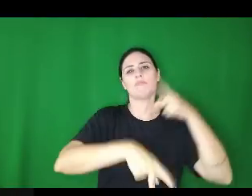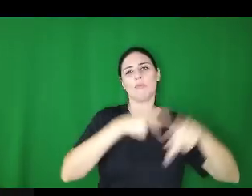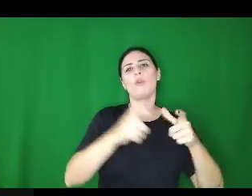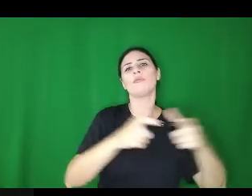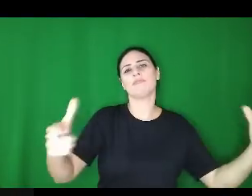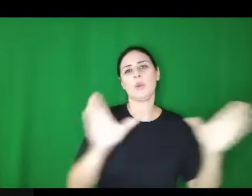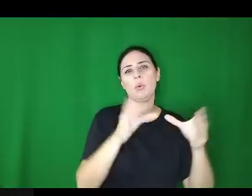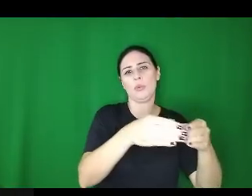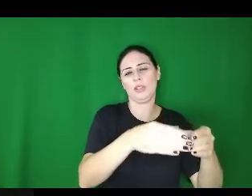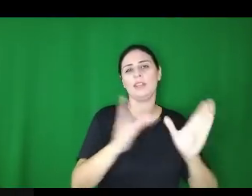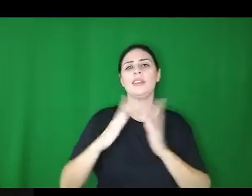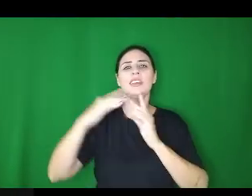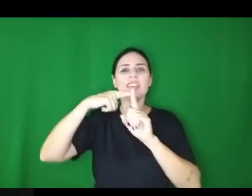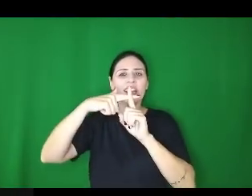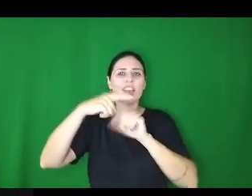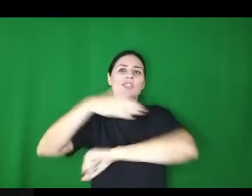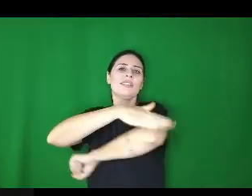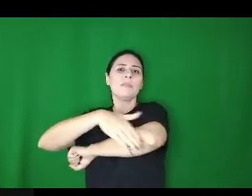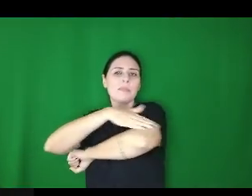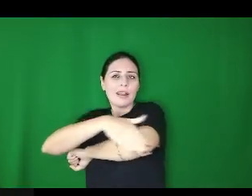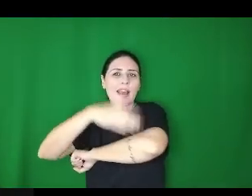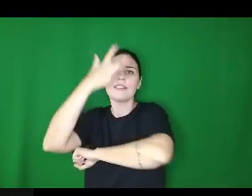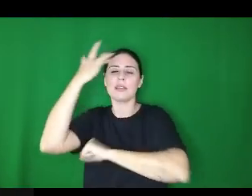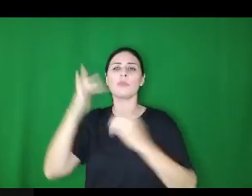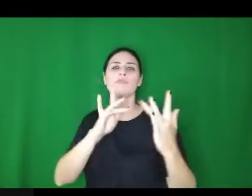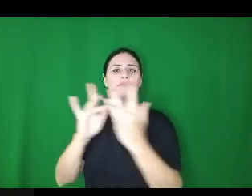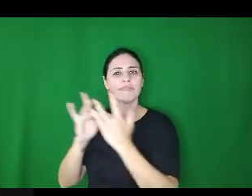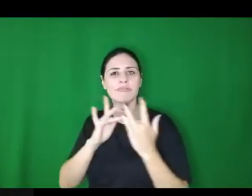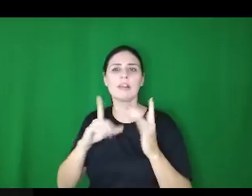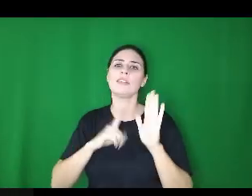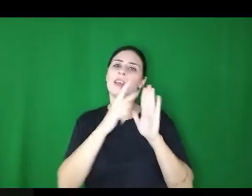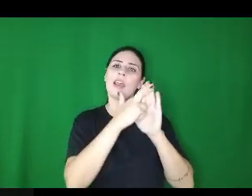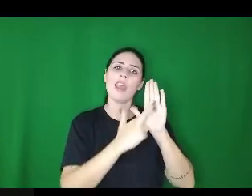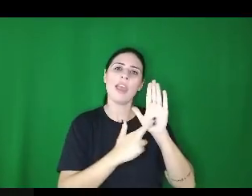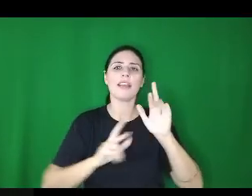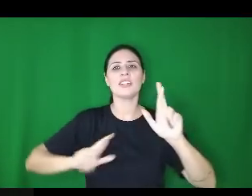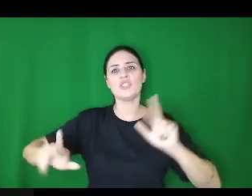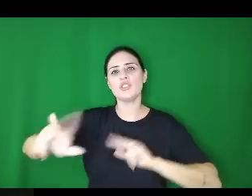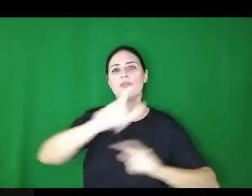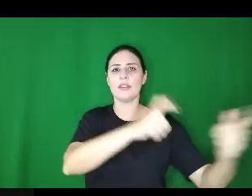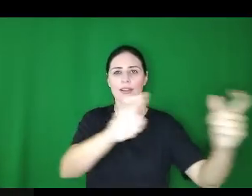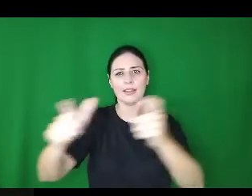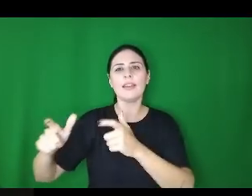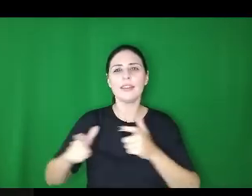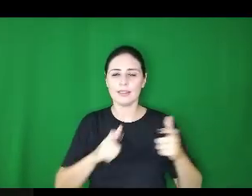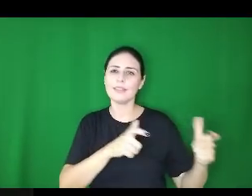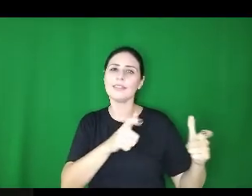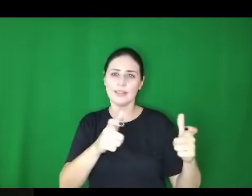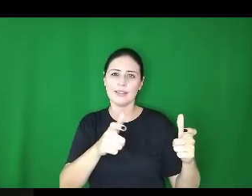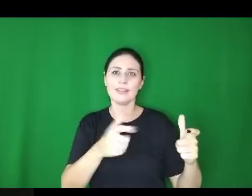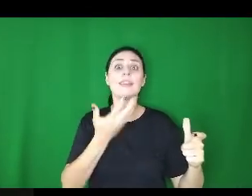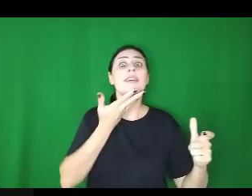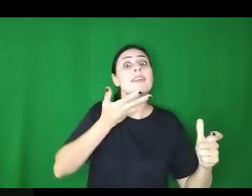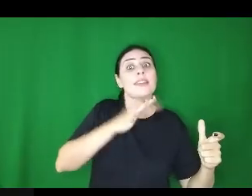que é tarde? Não, com o tempo, esse é uma aprendizagem que ela vai adquirir. Tá? Então, se ele não